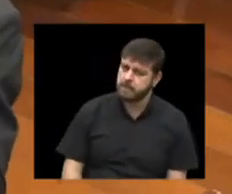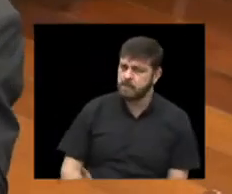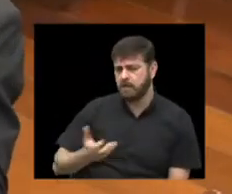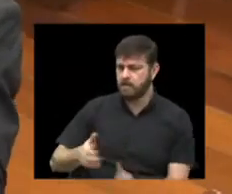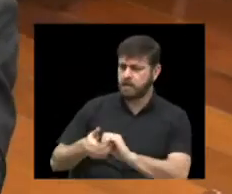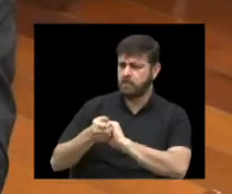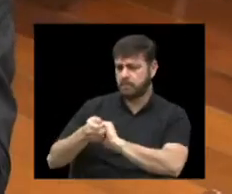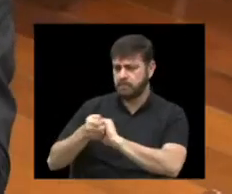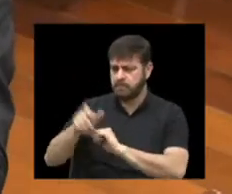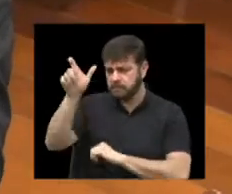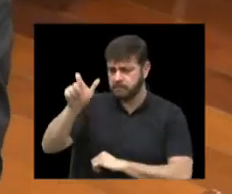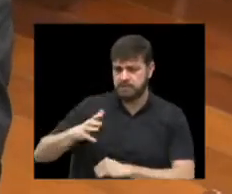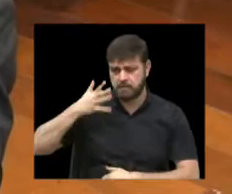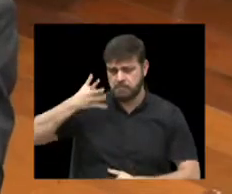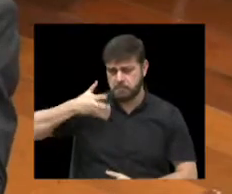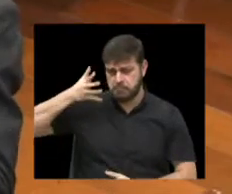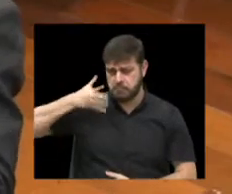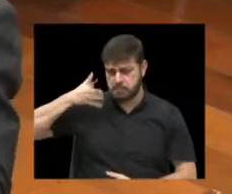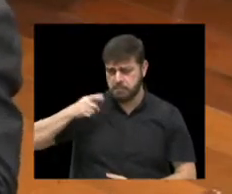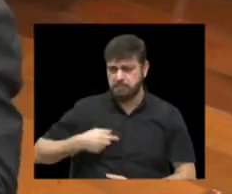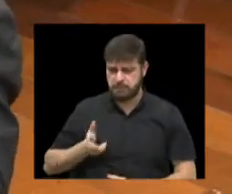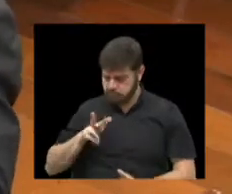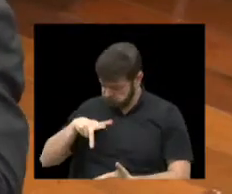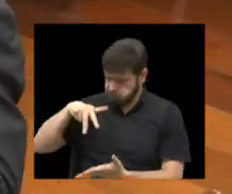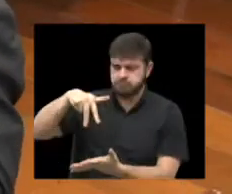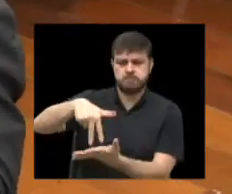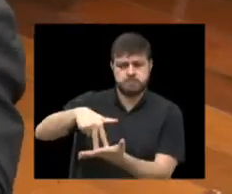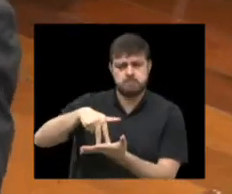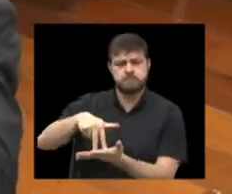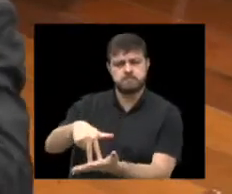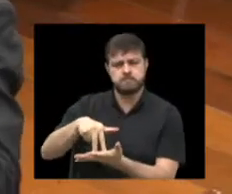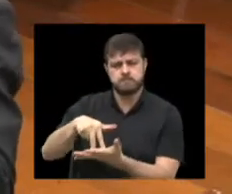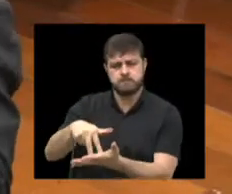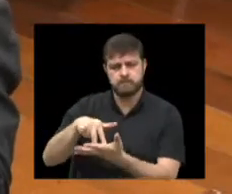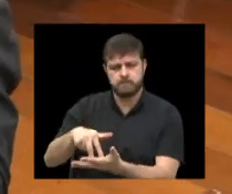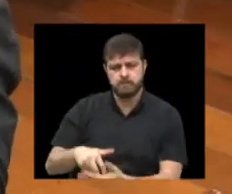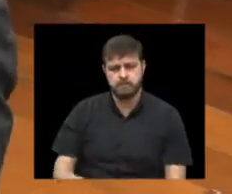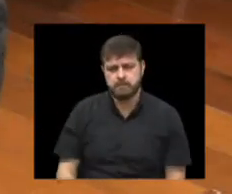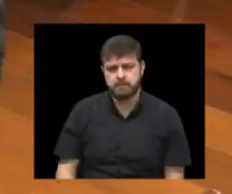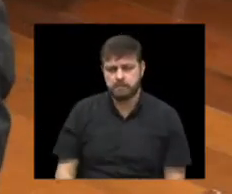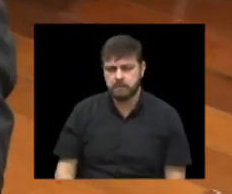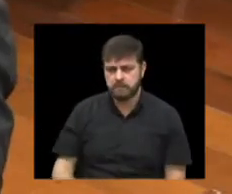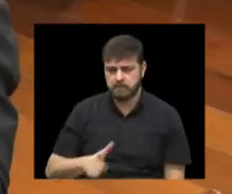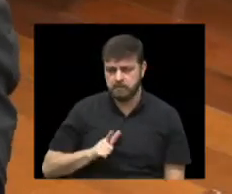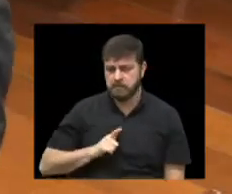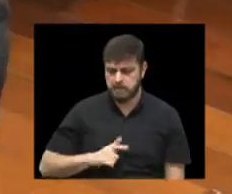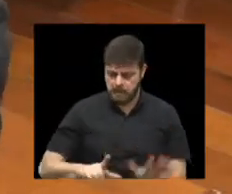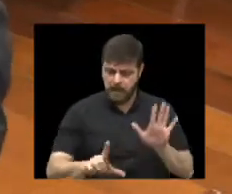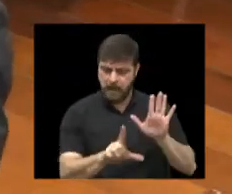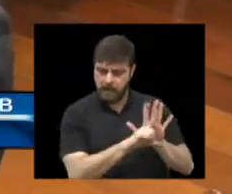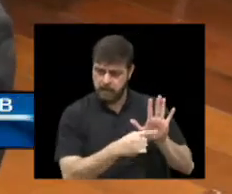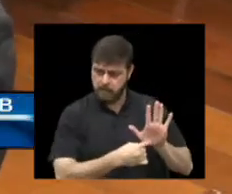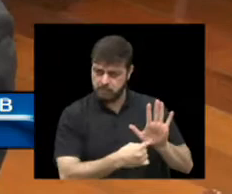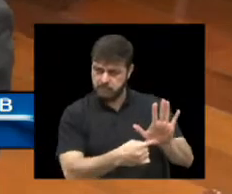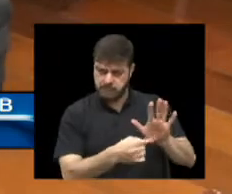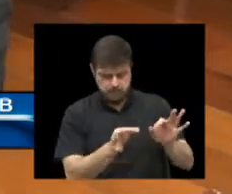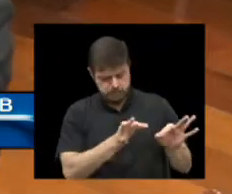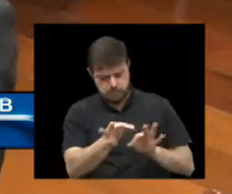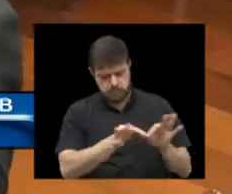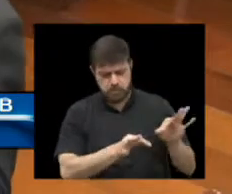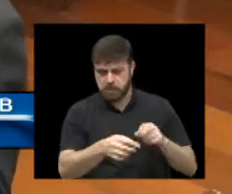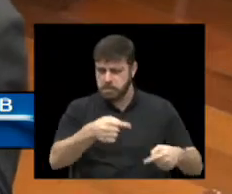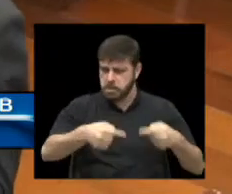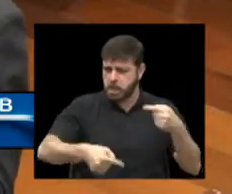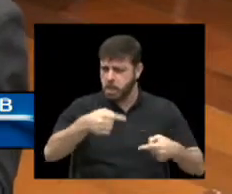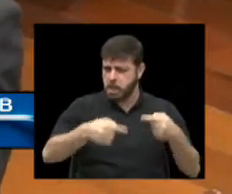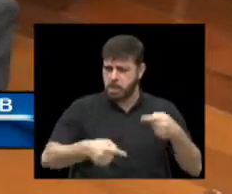cumprimentá-lo pela fala. O senhor que é um vereador combativo, um vereador que tenta, através da legalidade, apresentar projetos, discutir